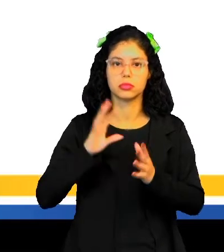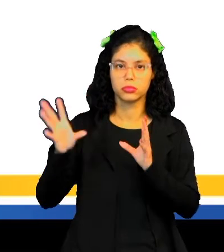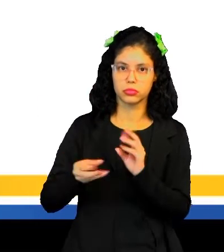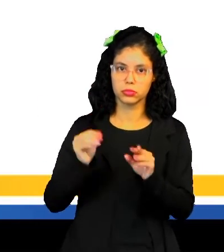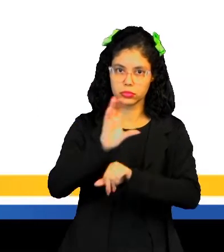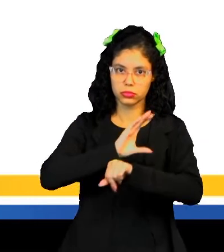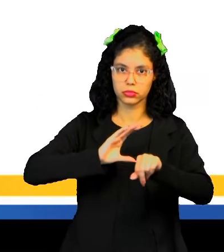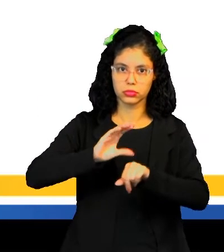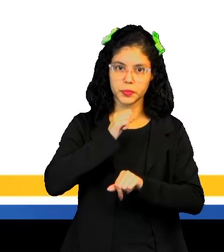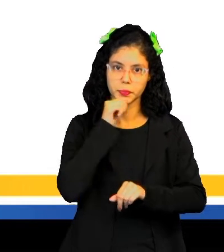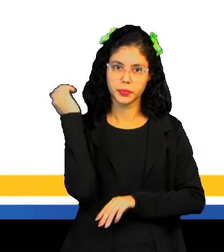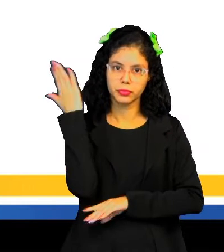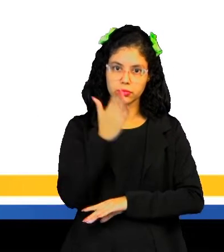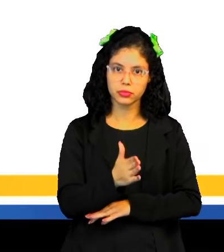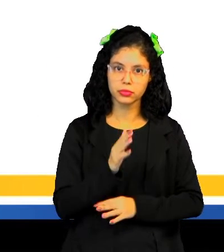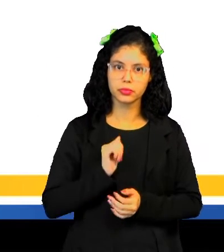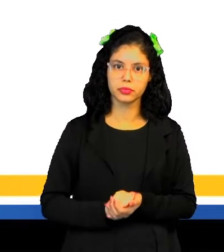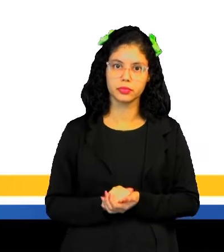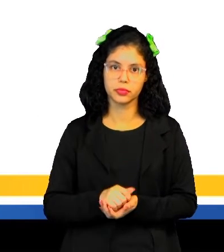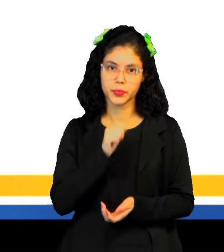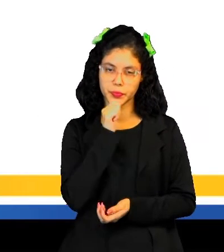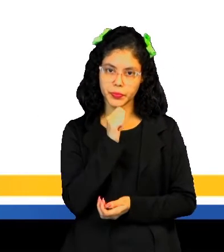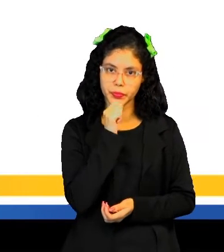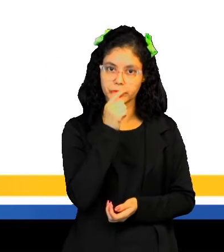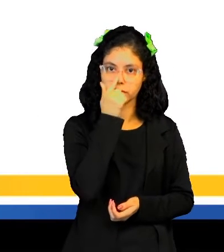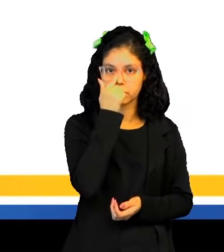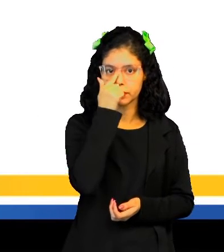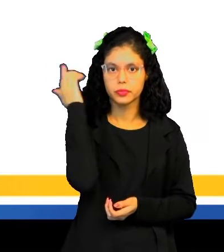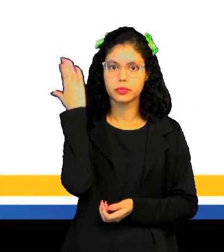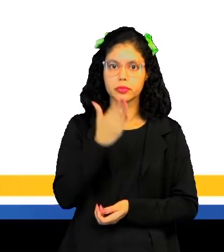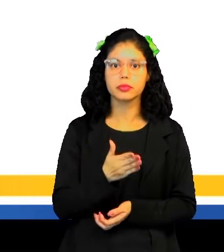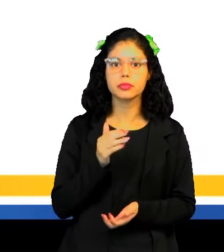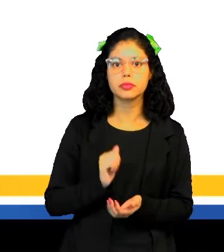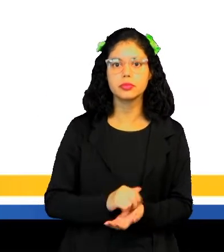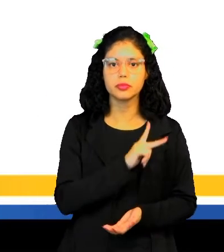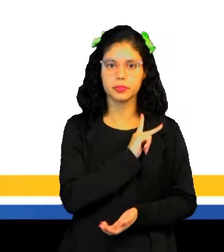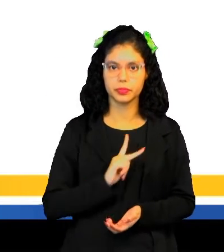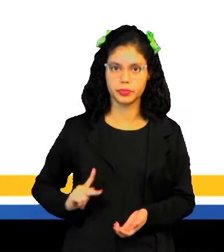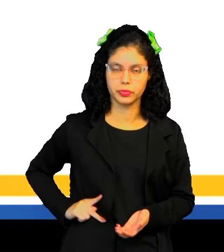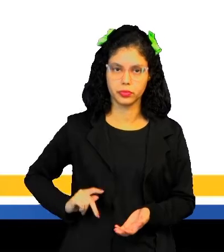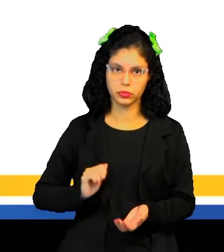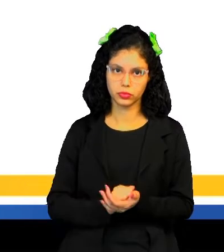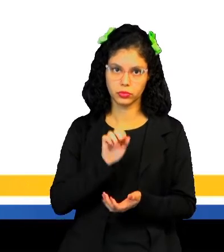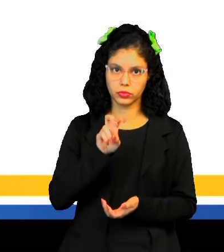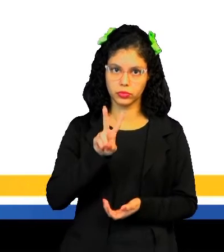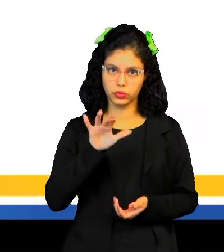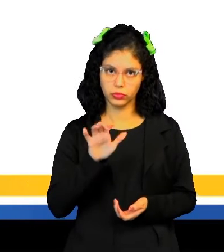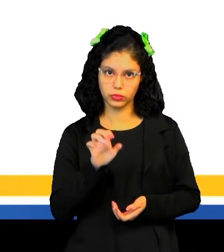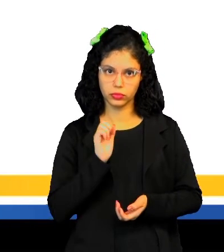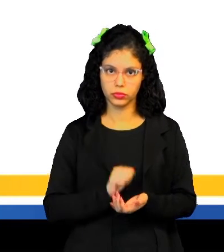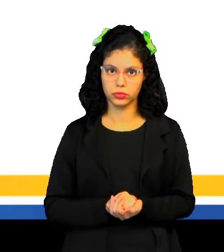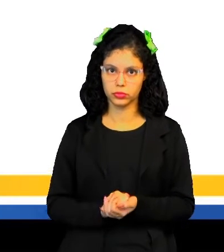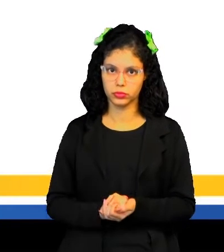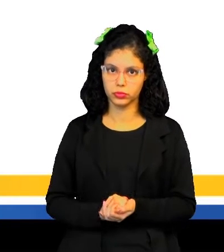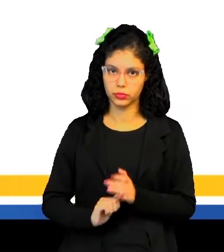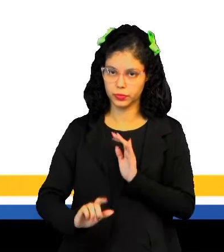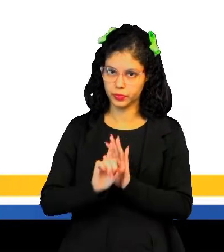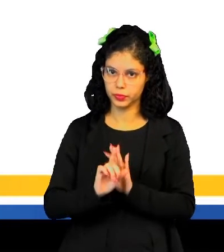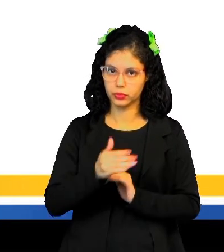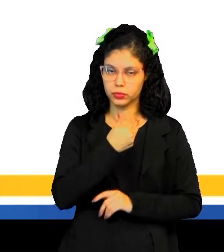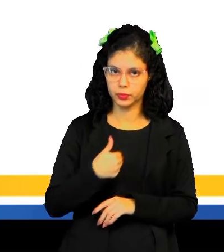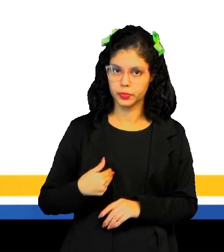emenda constitucional das diretas já, relativa à eleição direta para presidente e vice-presidente da República,